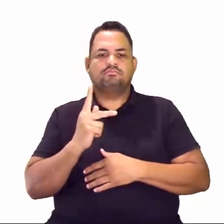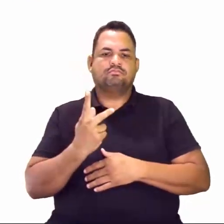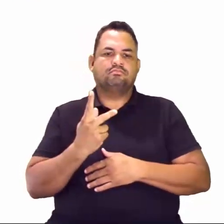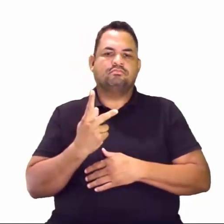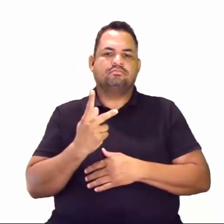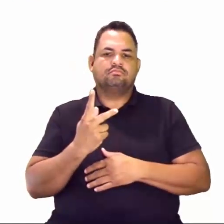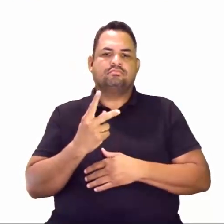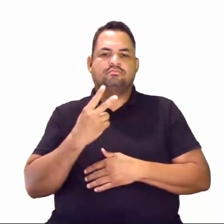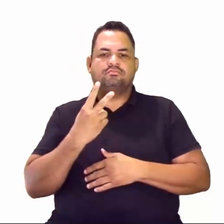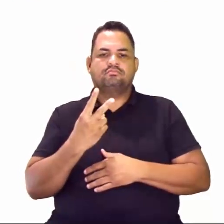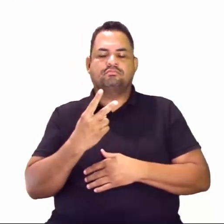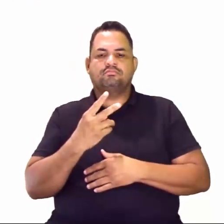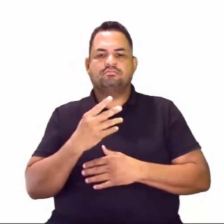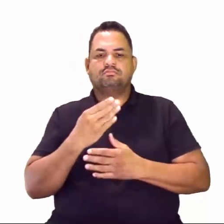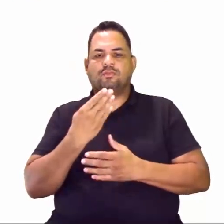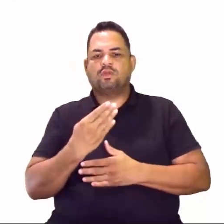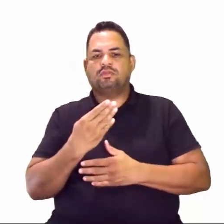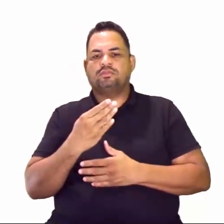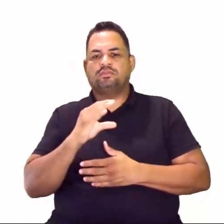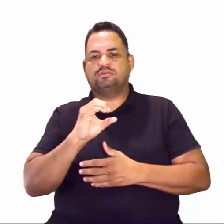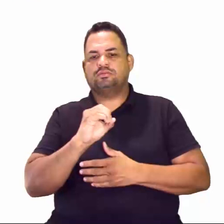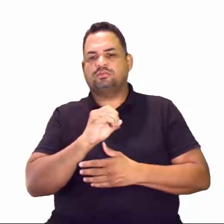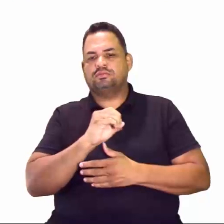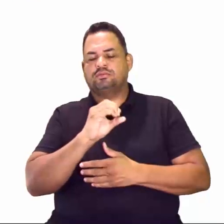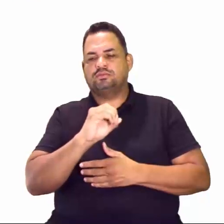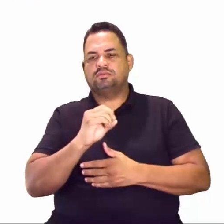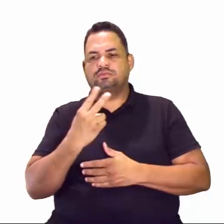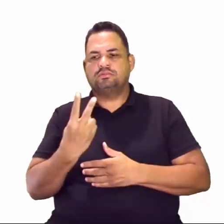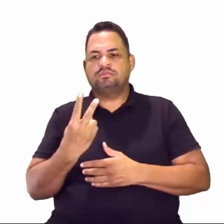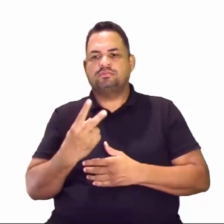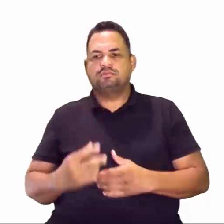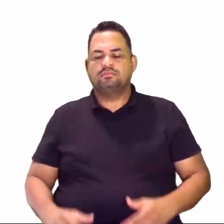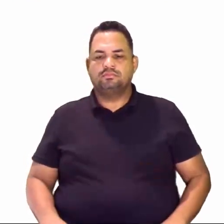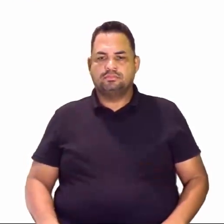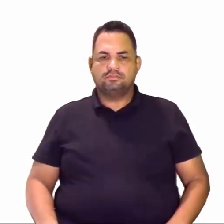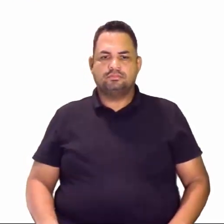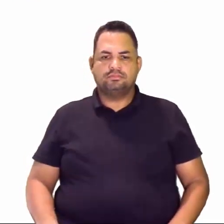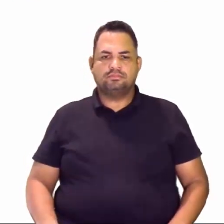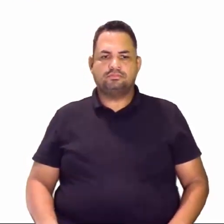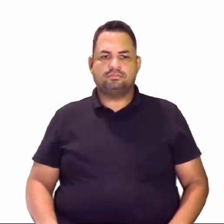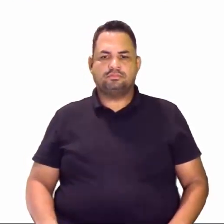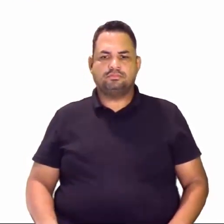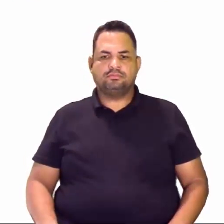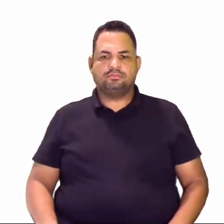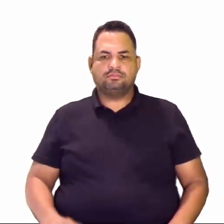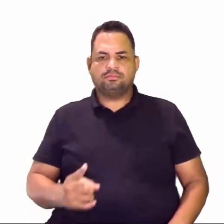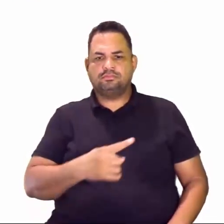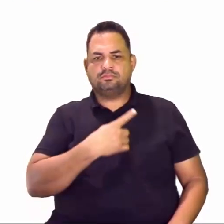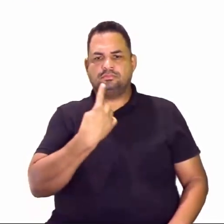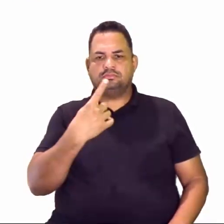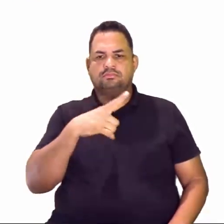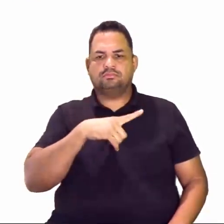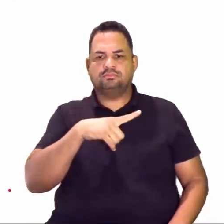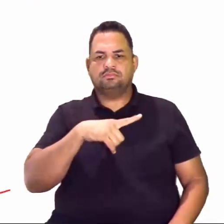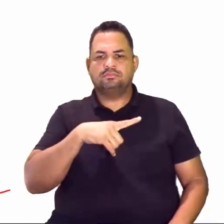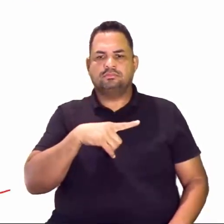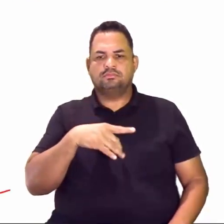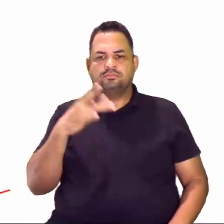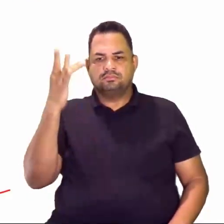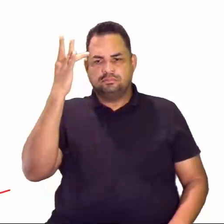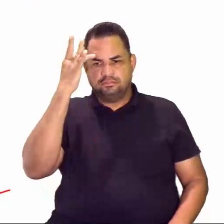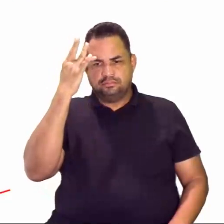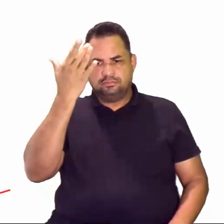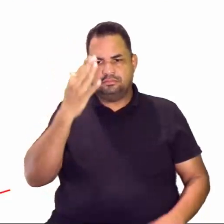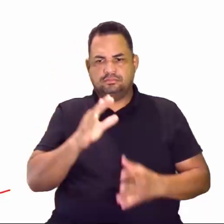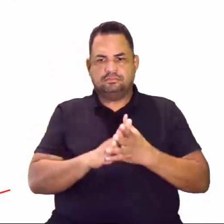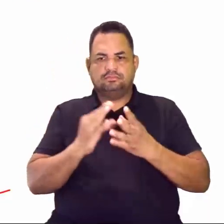4 hidrogênio. E o oxigênio, 2 oxigênio. Tirando disso, nós temos que a